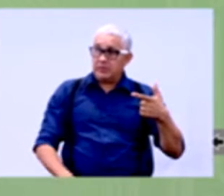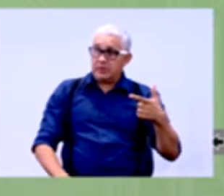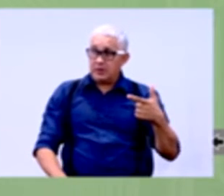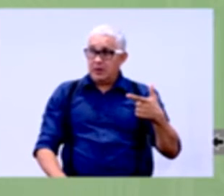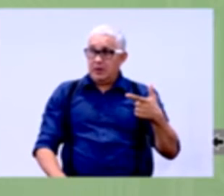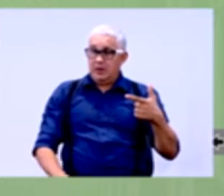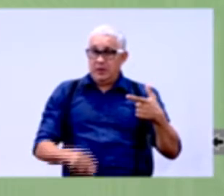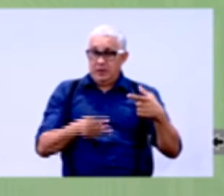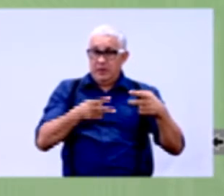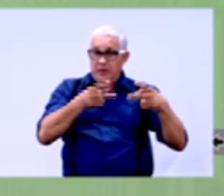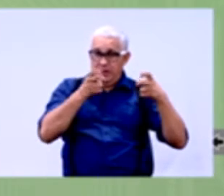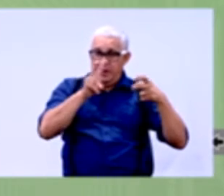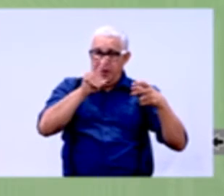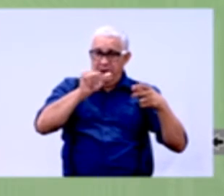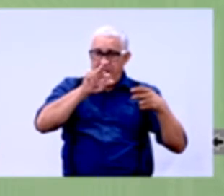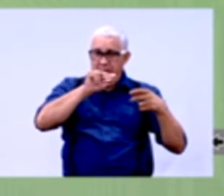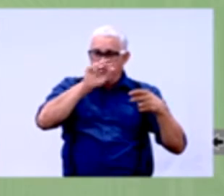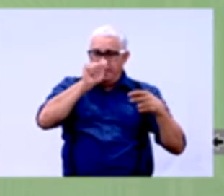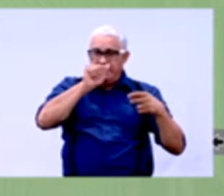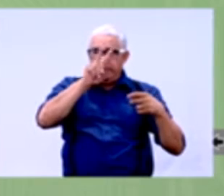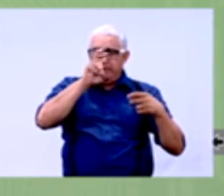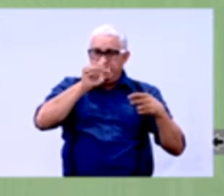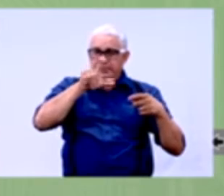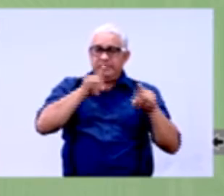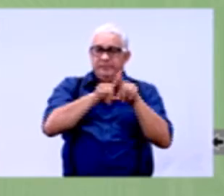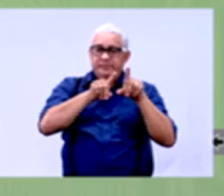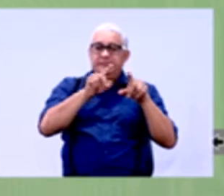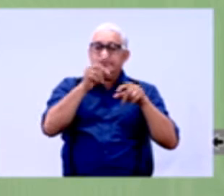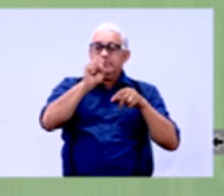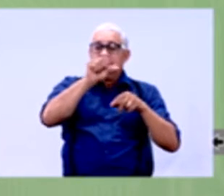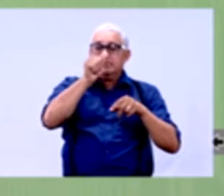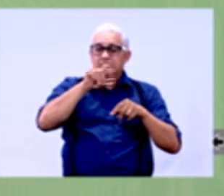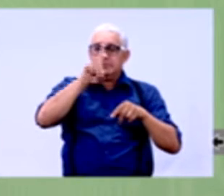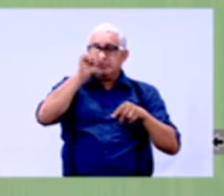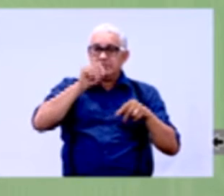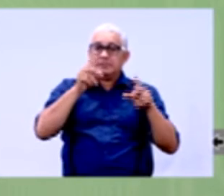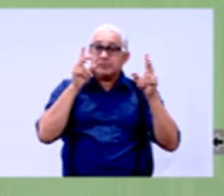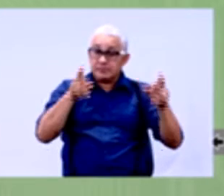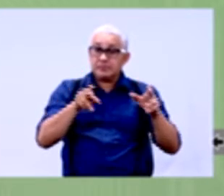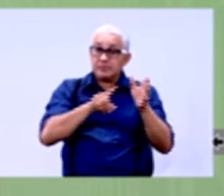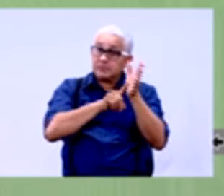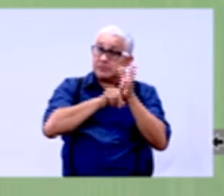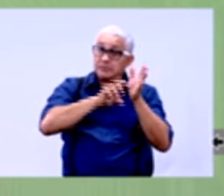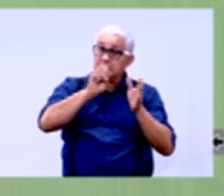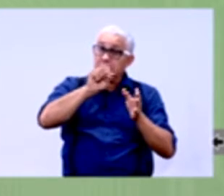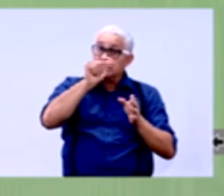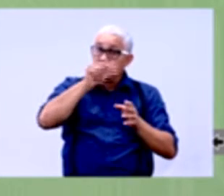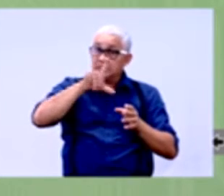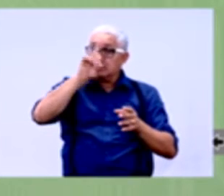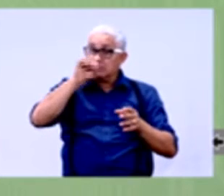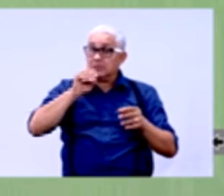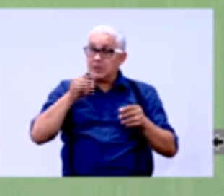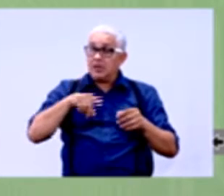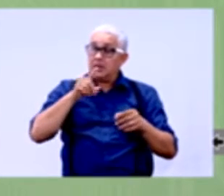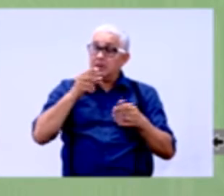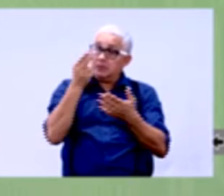faço a identificação de uma variável chamada saldo igual a consulta saldo. Então, também é uma representação que eu posso dar para a chamada do método